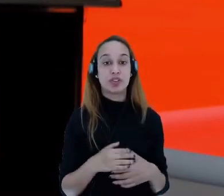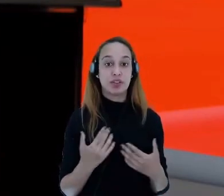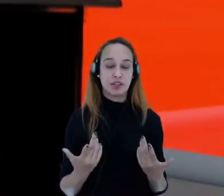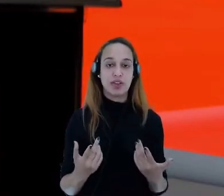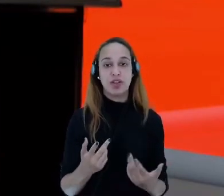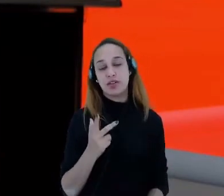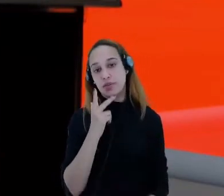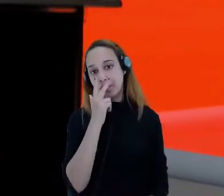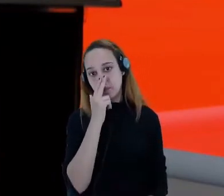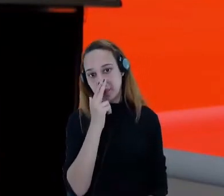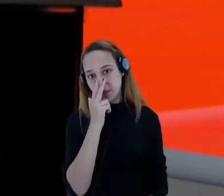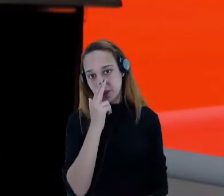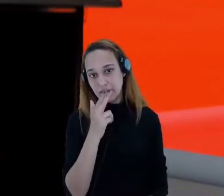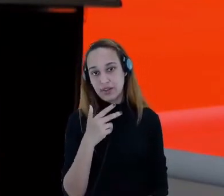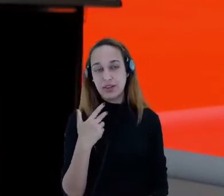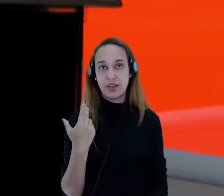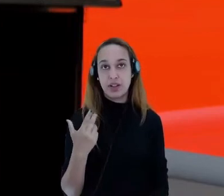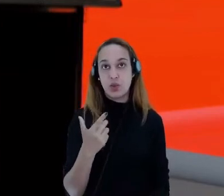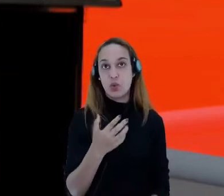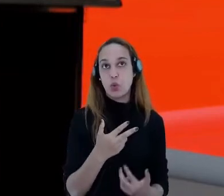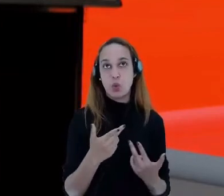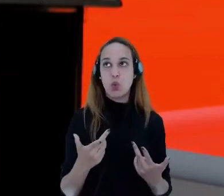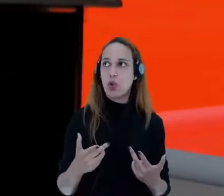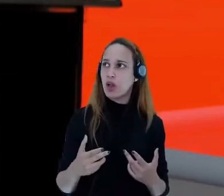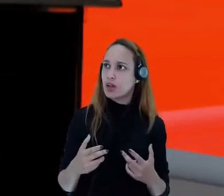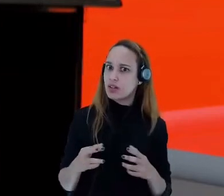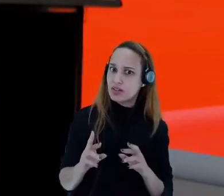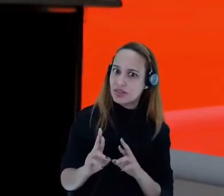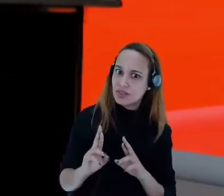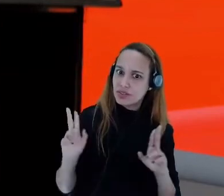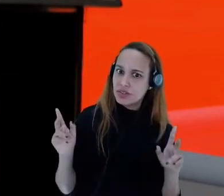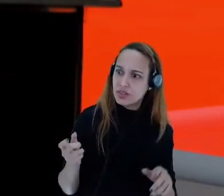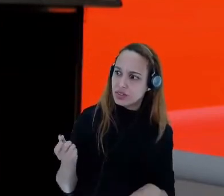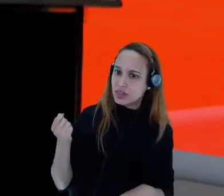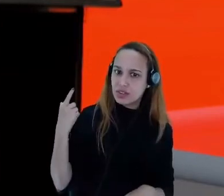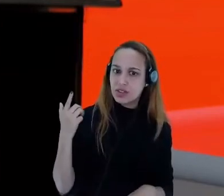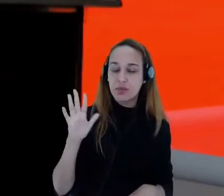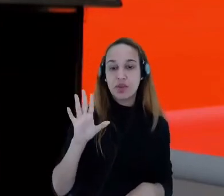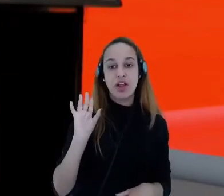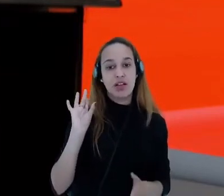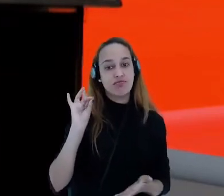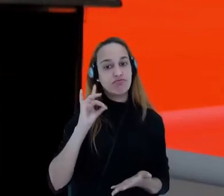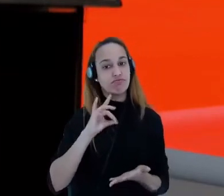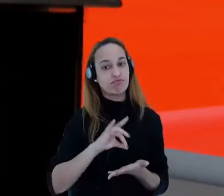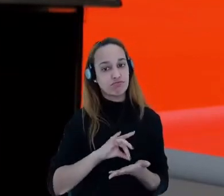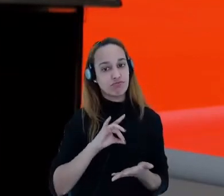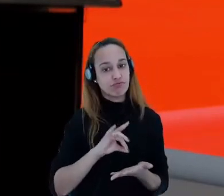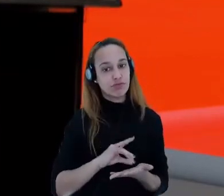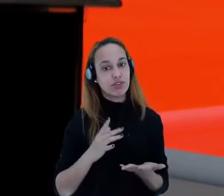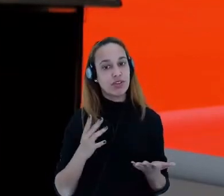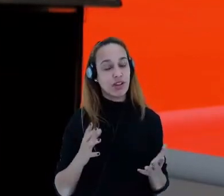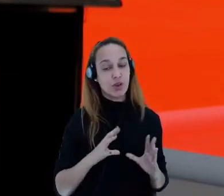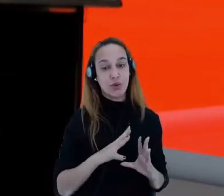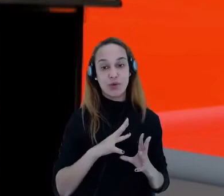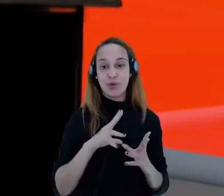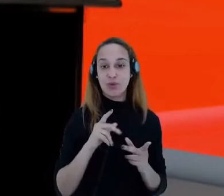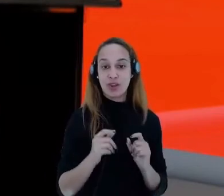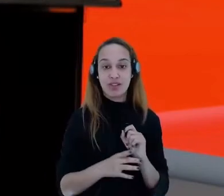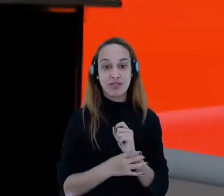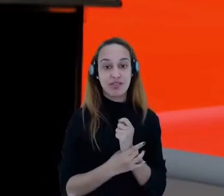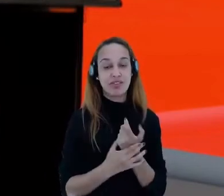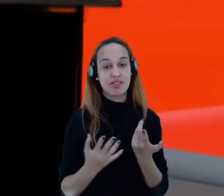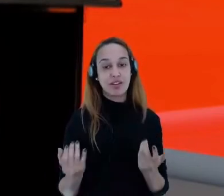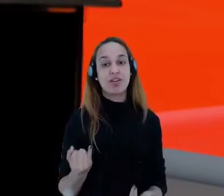assim coisas de outro mundo, e a gente traz muito para a nossa realidade e para o contexto do universo segurador. Então vale muito a pena